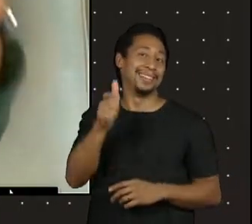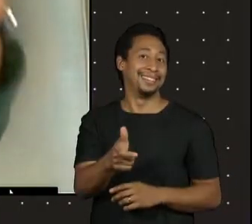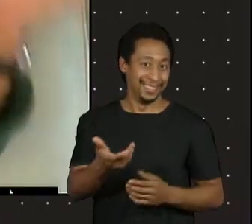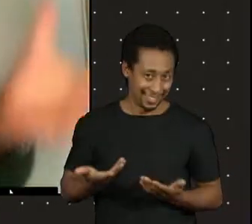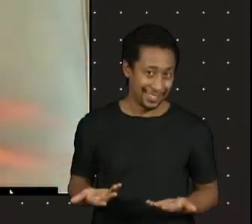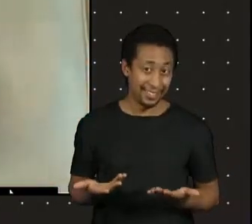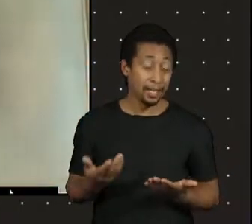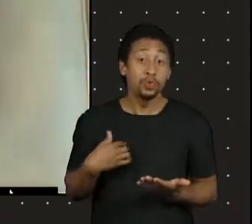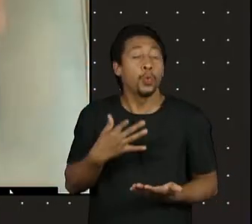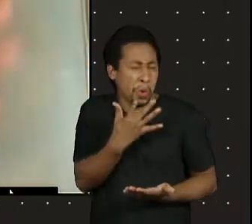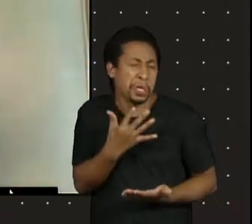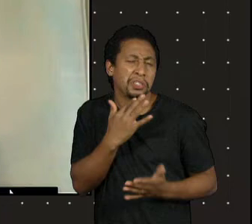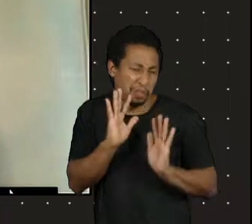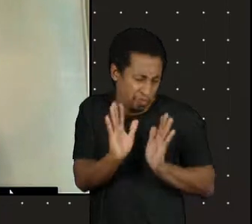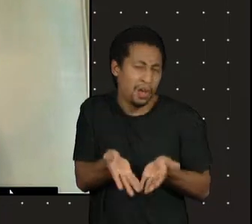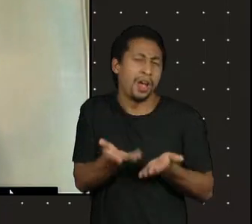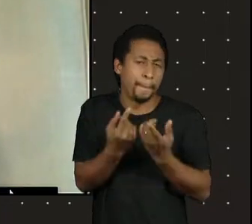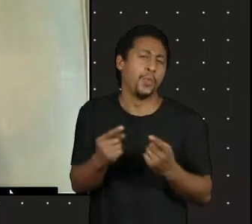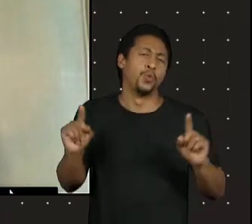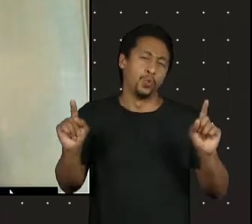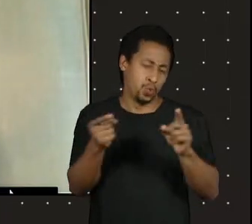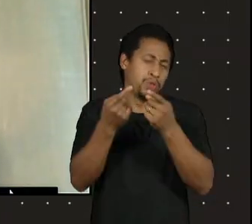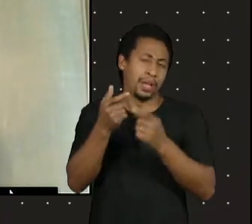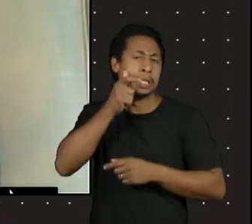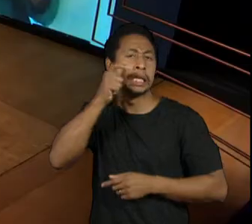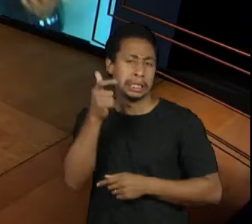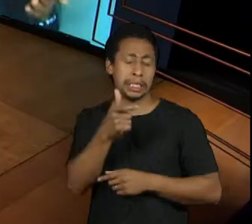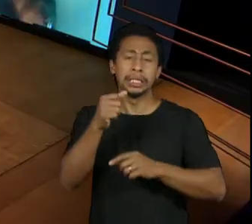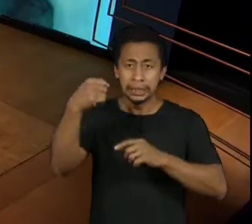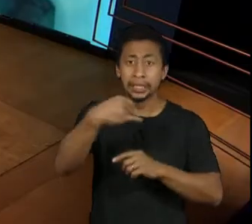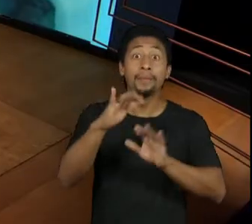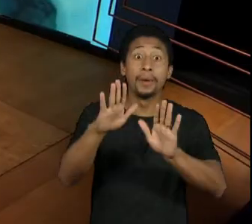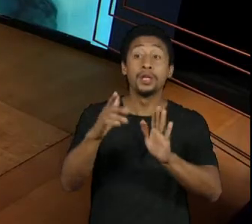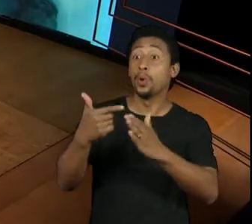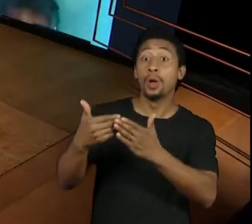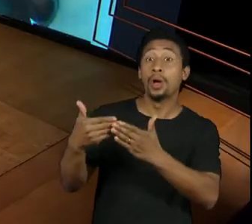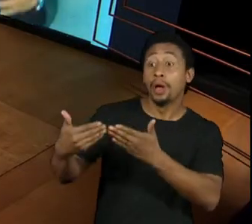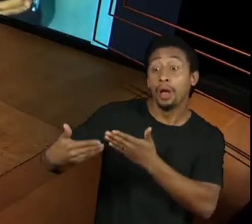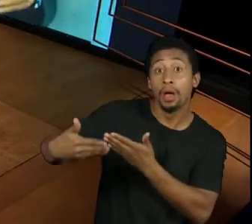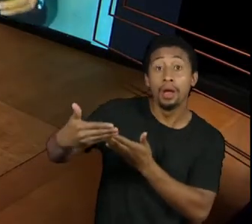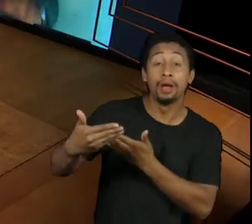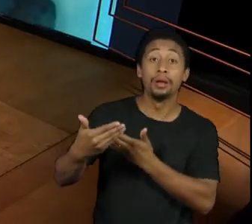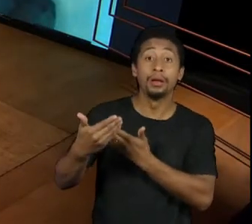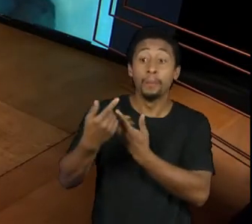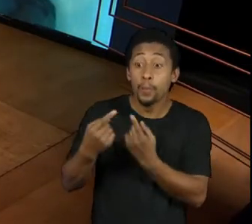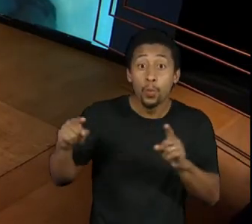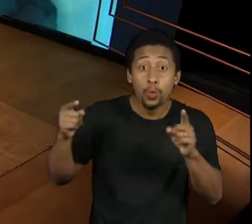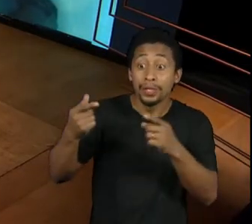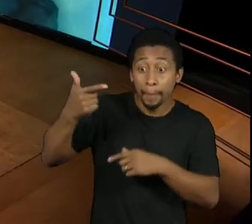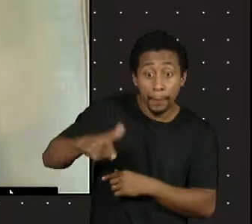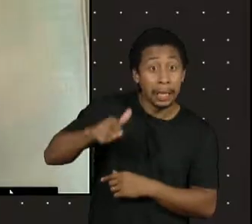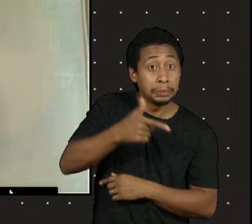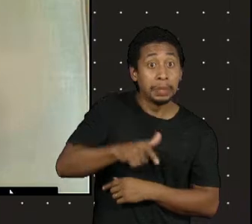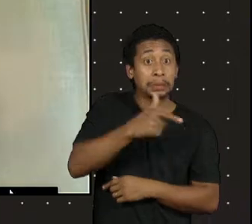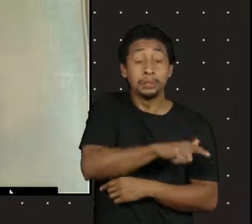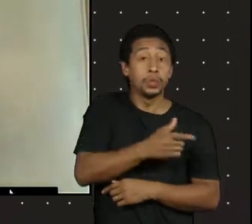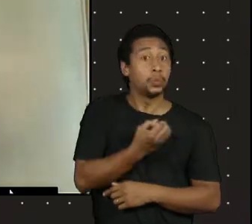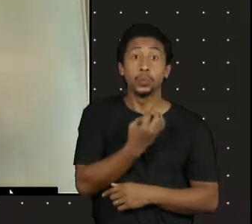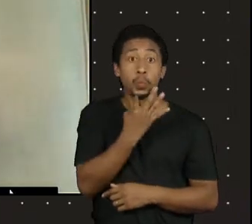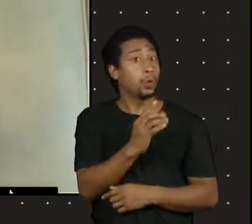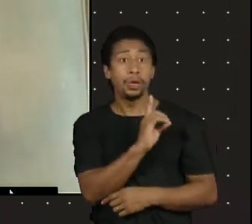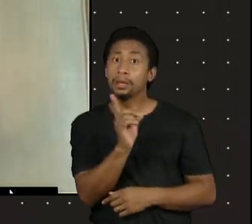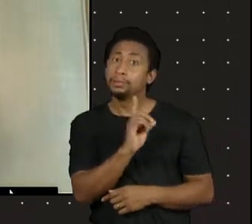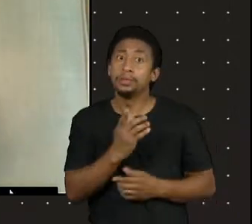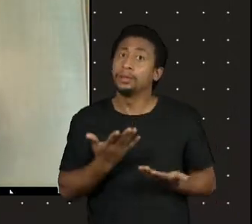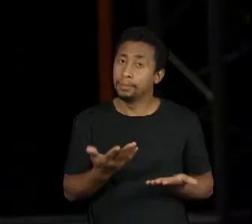conhecíamos todo o trabalho do Anísio Silva. Mas foi uma dessas pessoas que eu vi cantar